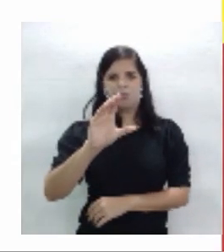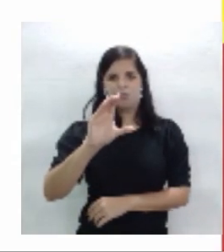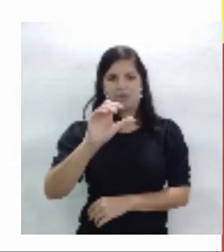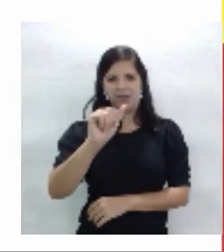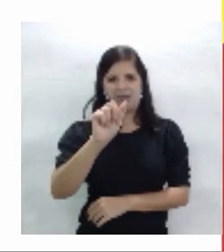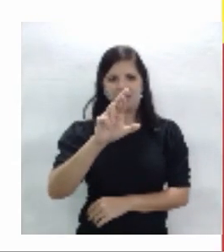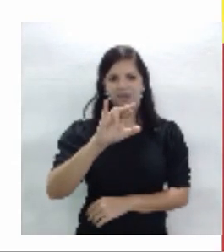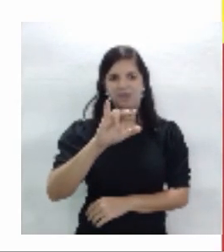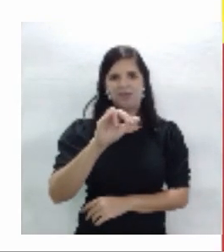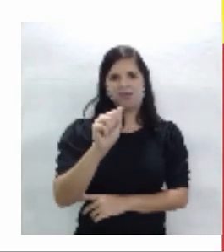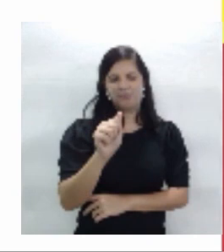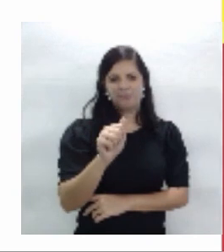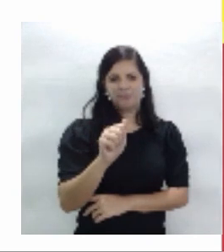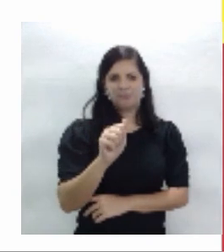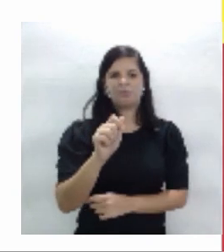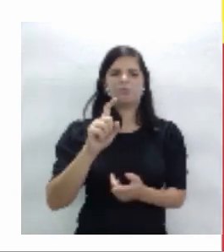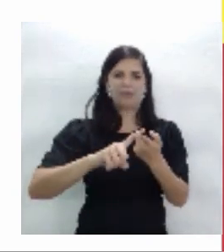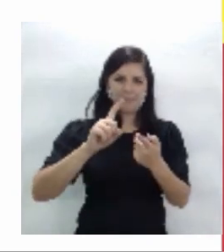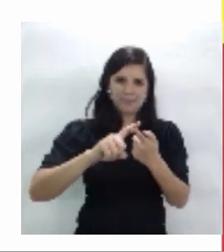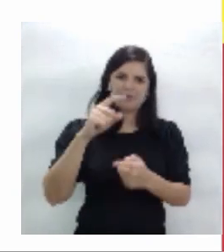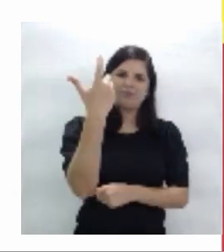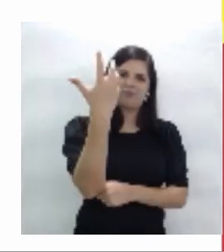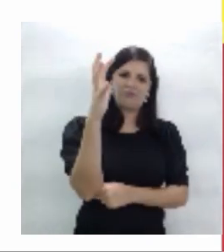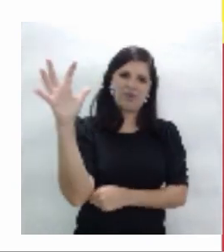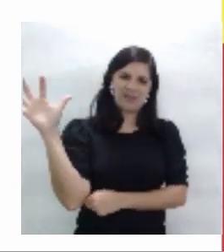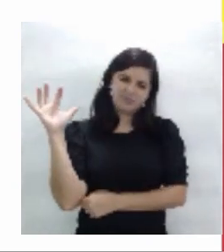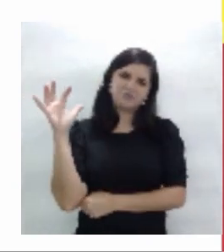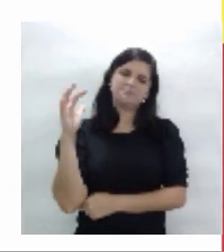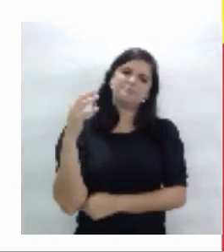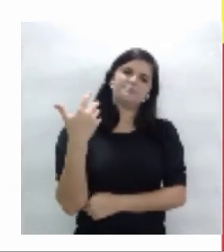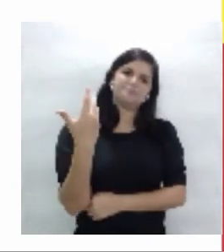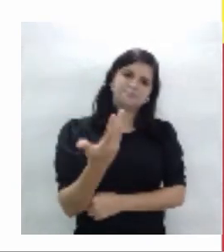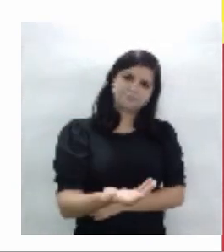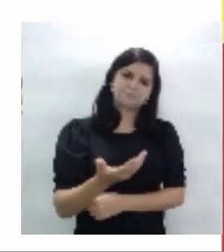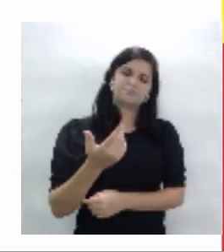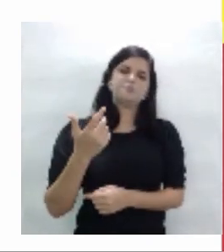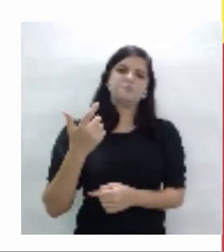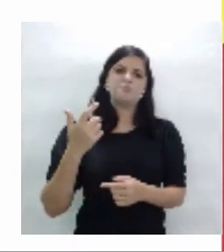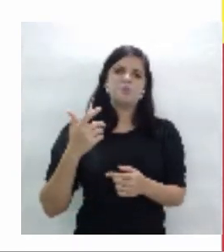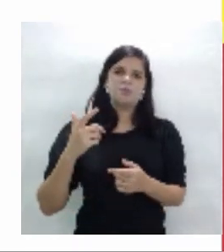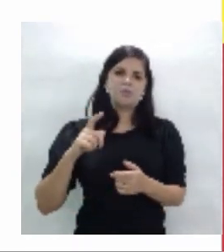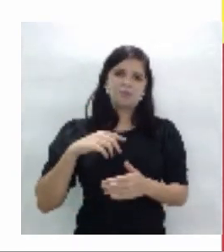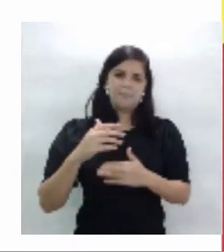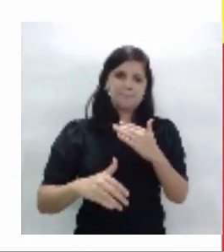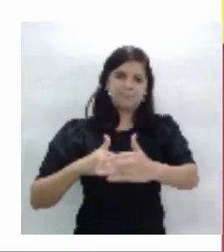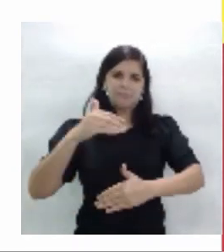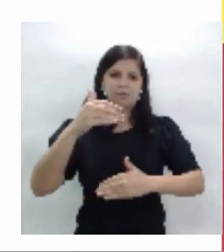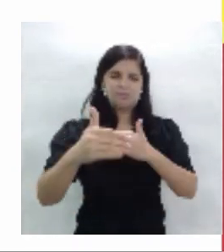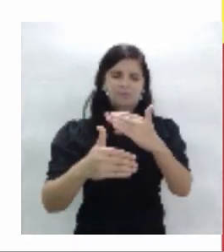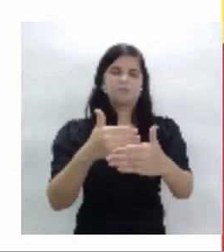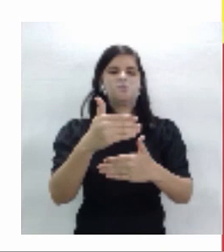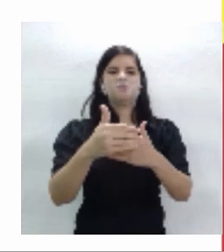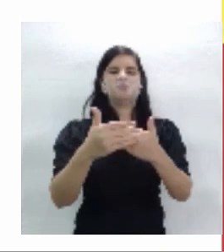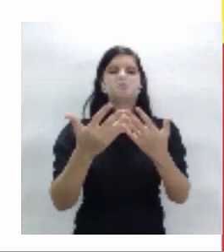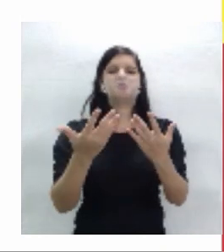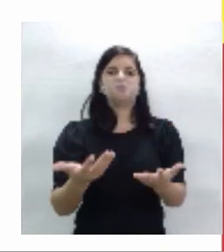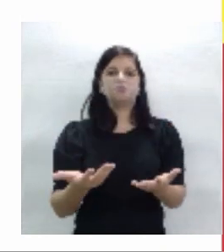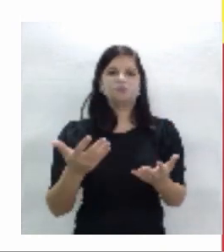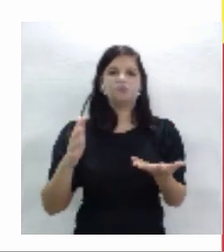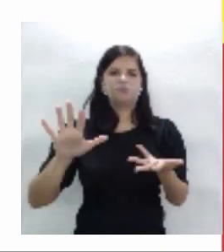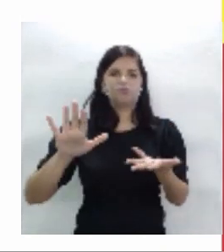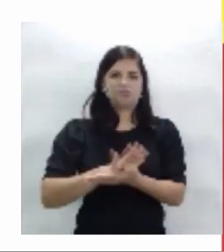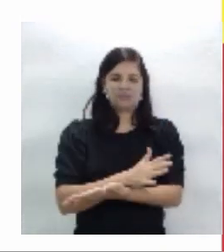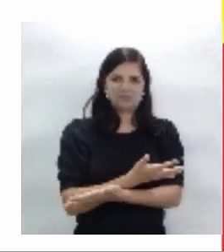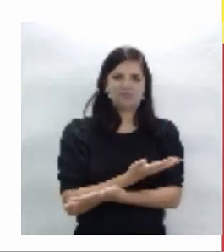tá? Essa mata de araucária também é uma floresta tropical, tá? E também passa por um processo